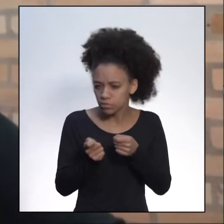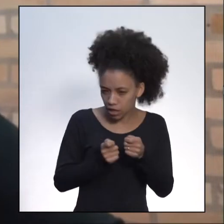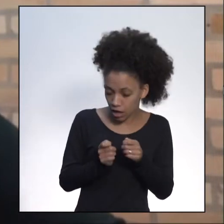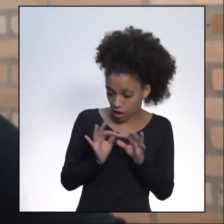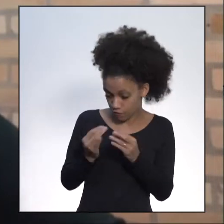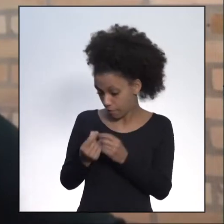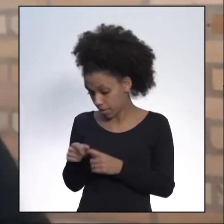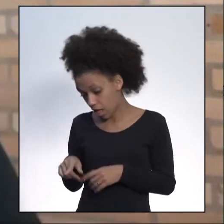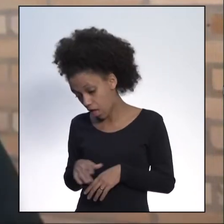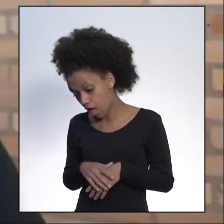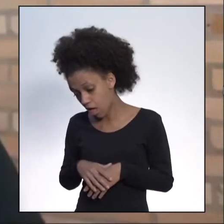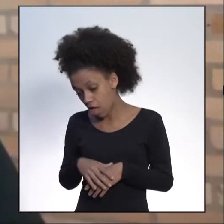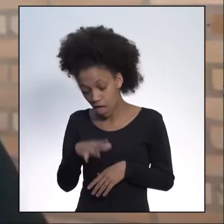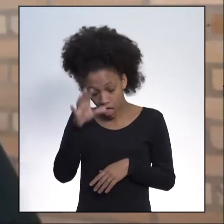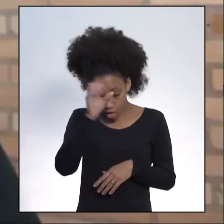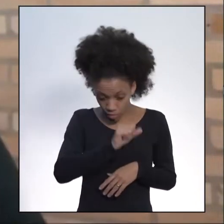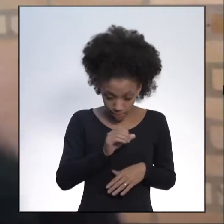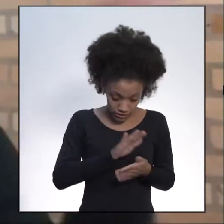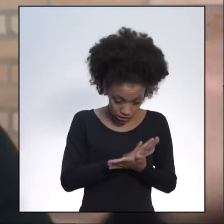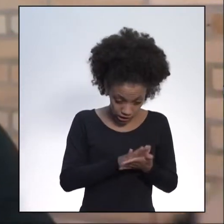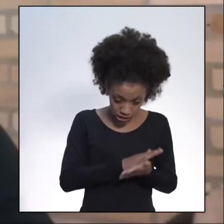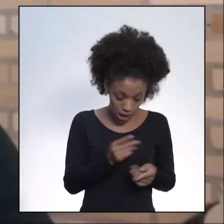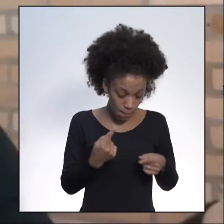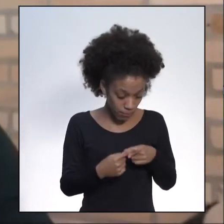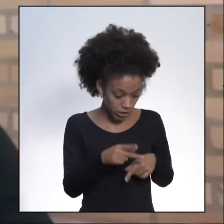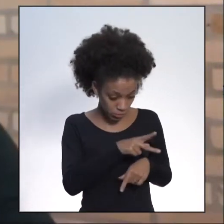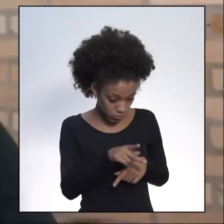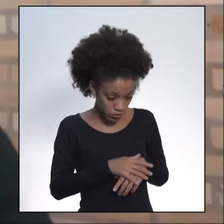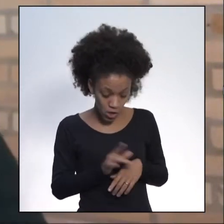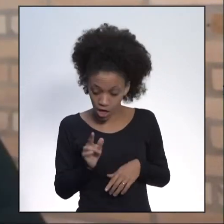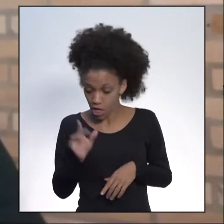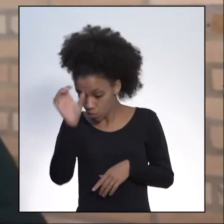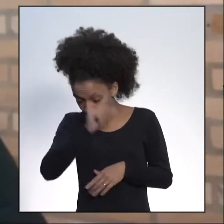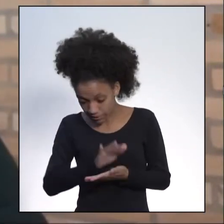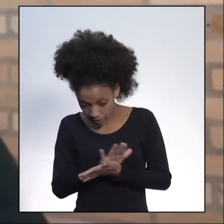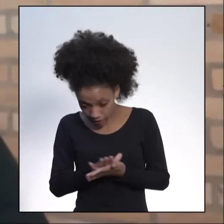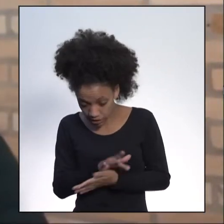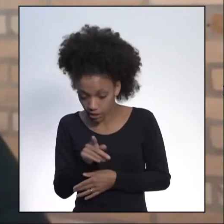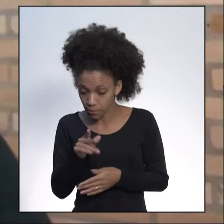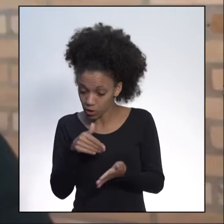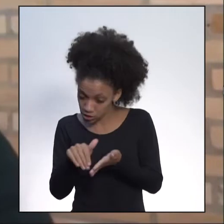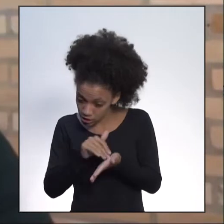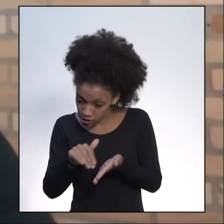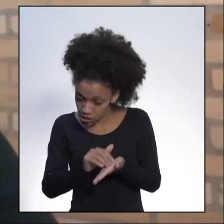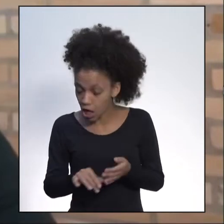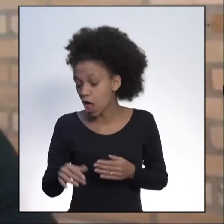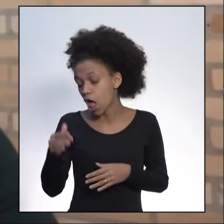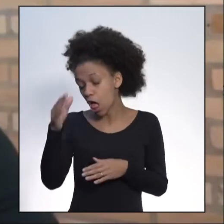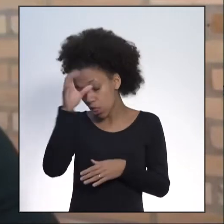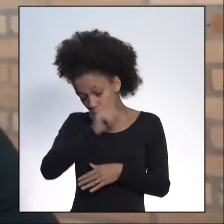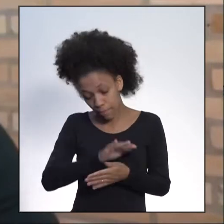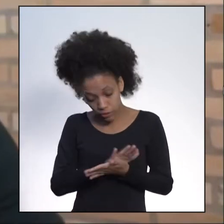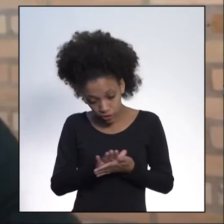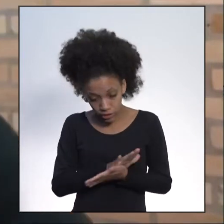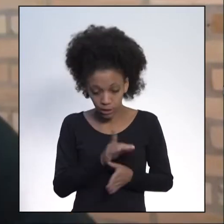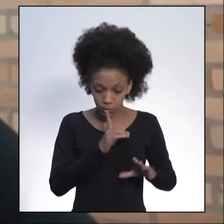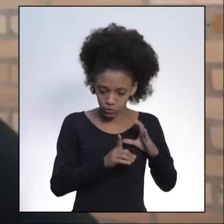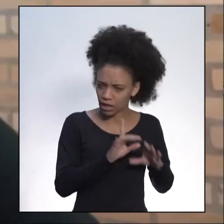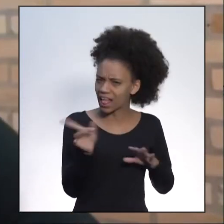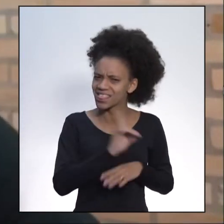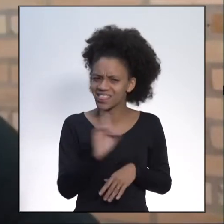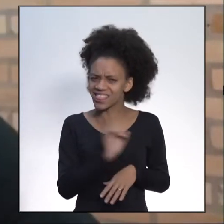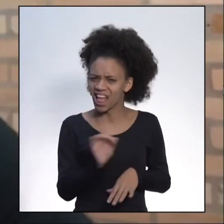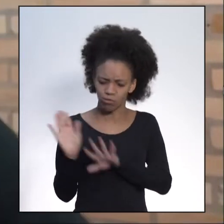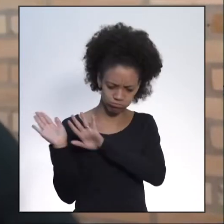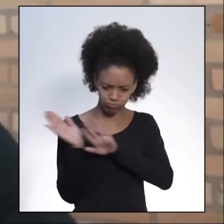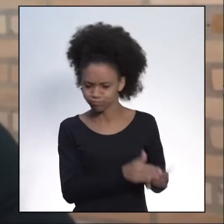causa da família, não, ele não aprende por causa do professor, ele não aprende por causa da Secretaria da Educação, ele não aprende por causa do diretor da escola. Não, a gente precisa pensar em